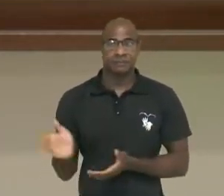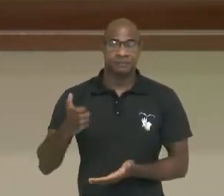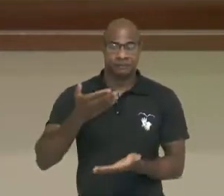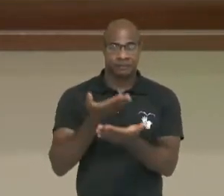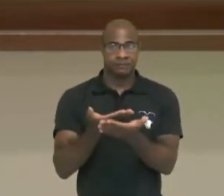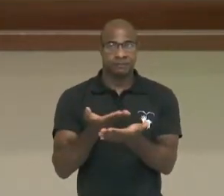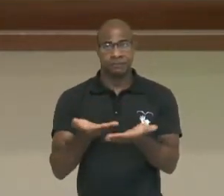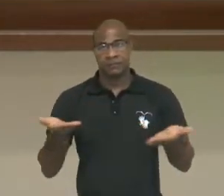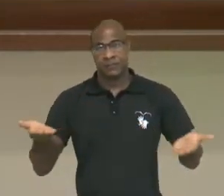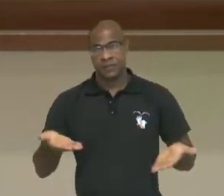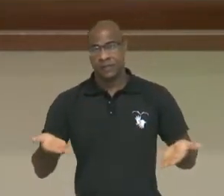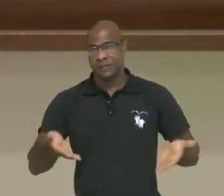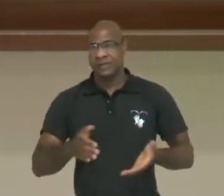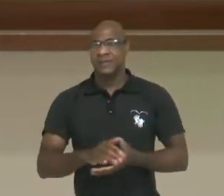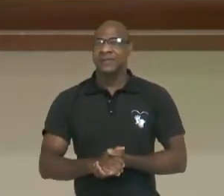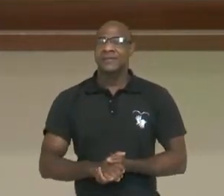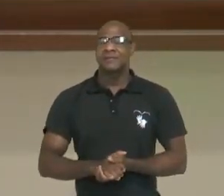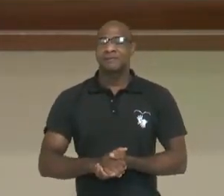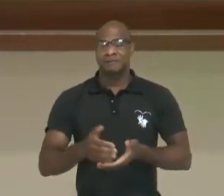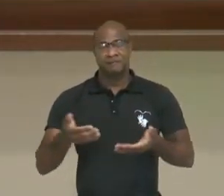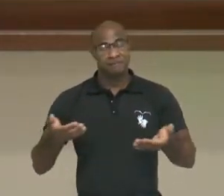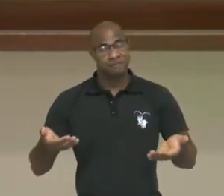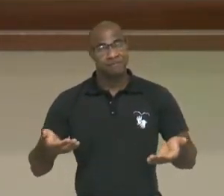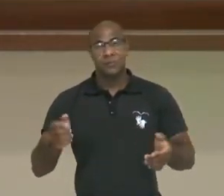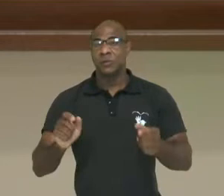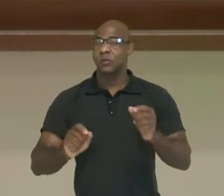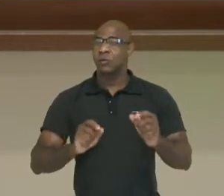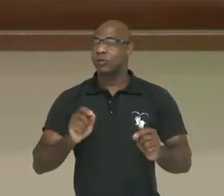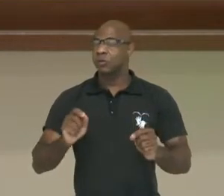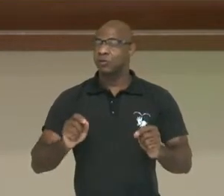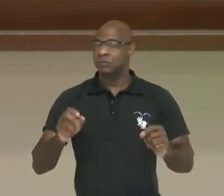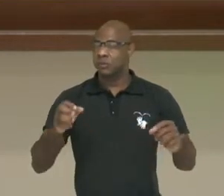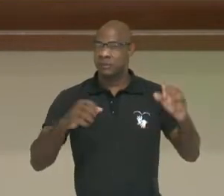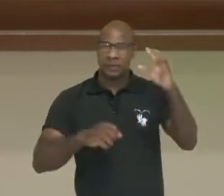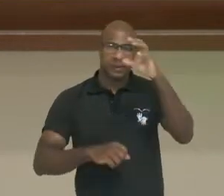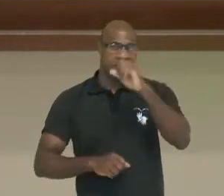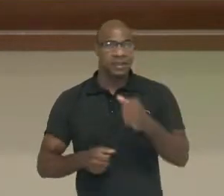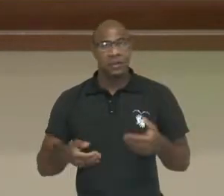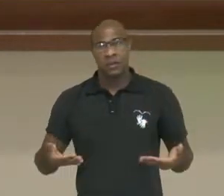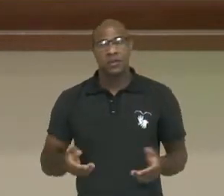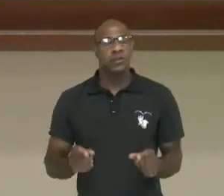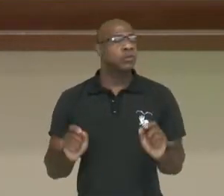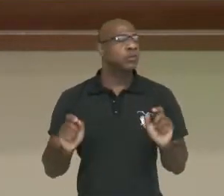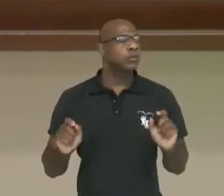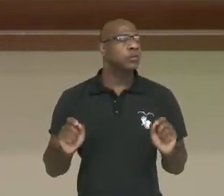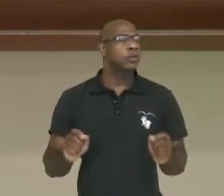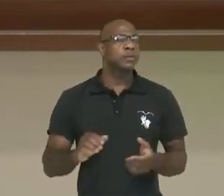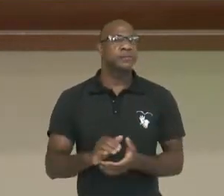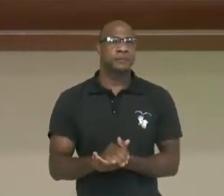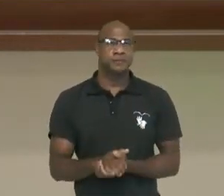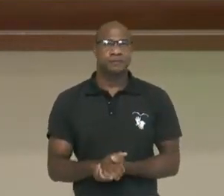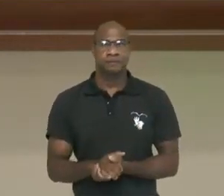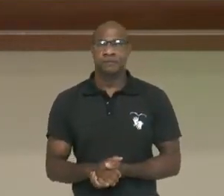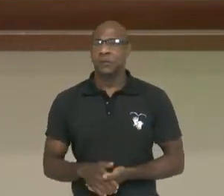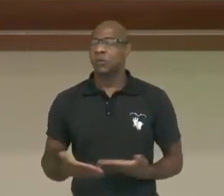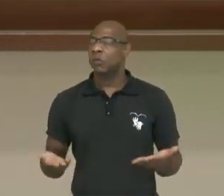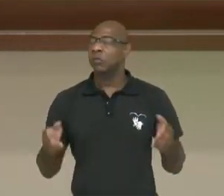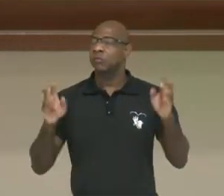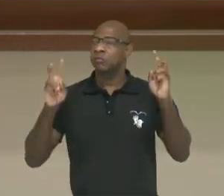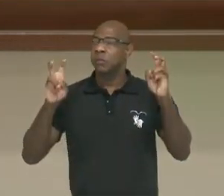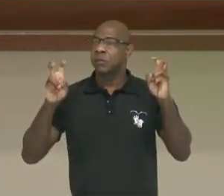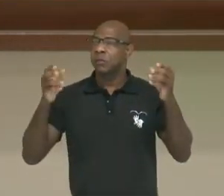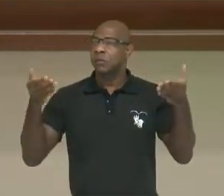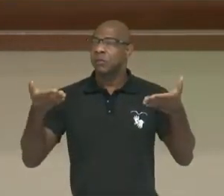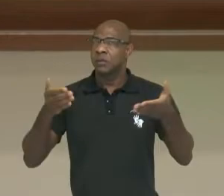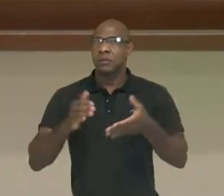então, né, meus caros e minhas caras? E o que nós vamos ter hoje na nossa aula, hein? O que você acha que vai trabalhar hoje? Quais são